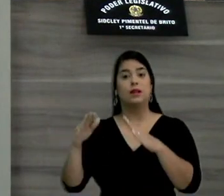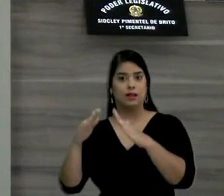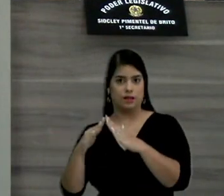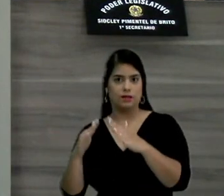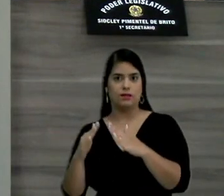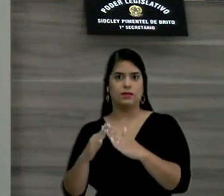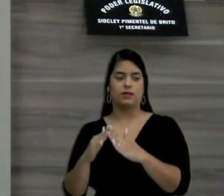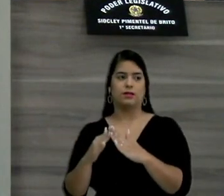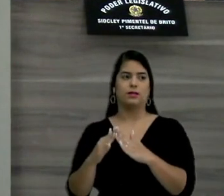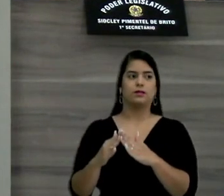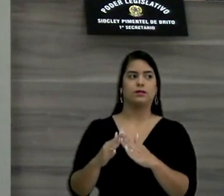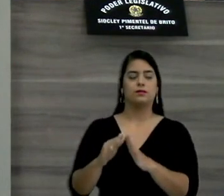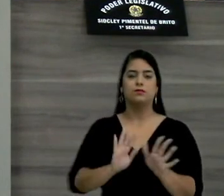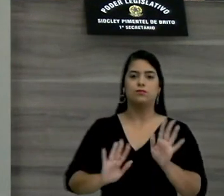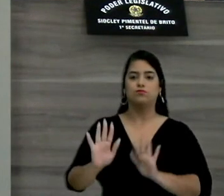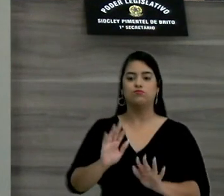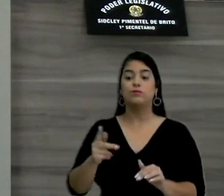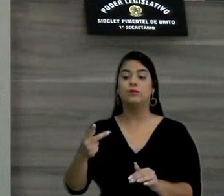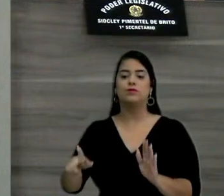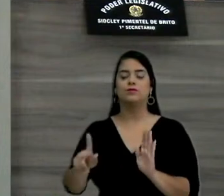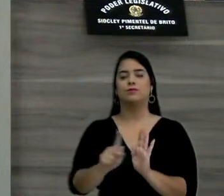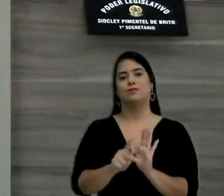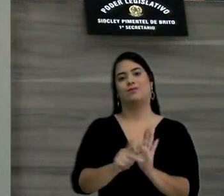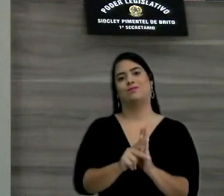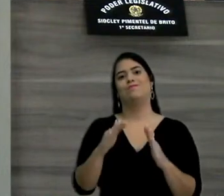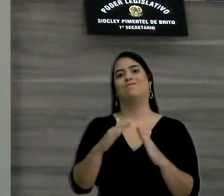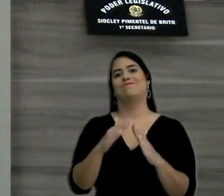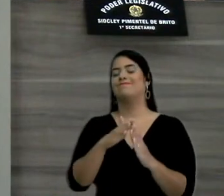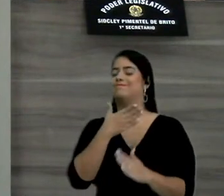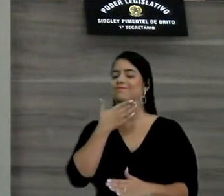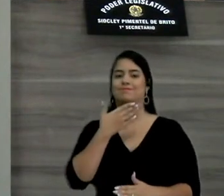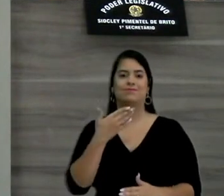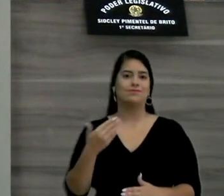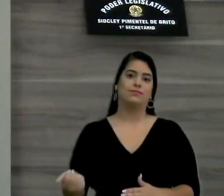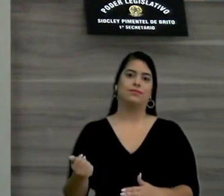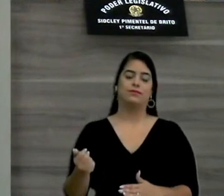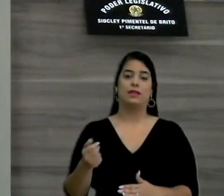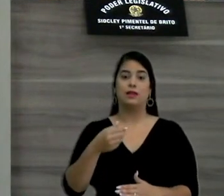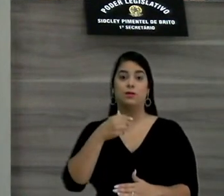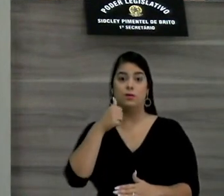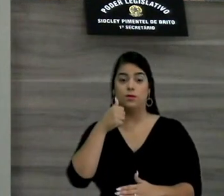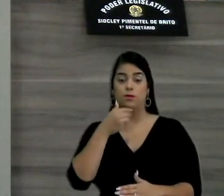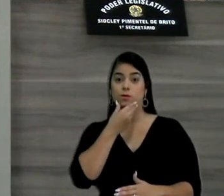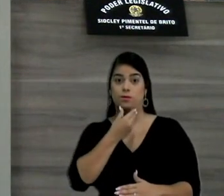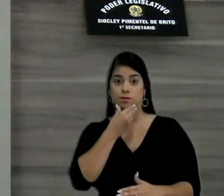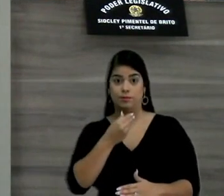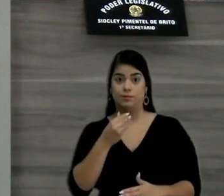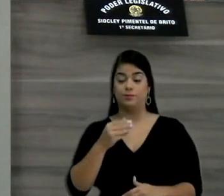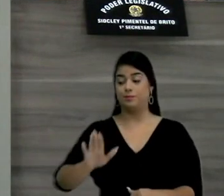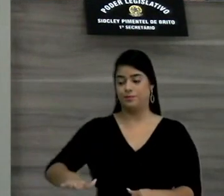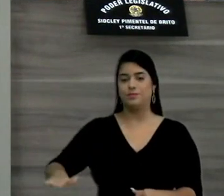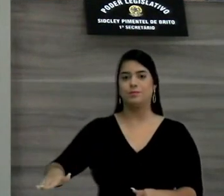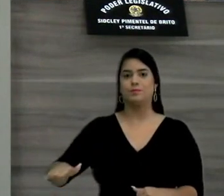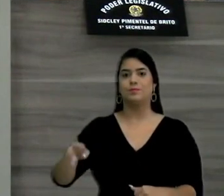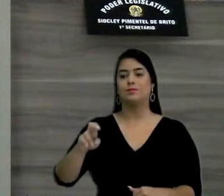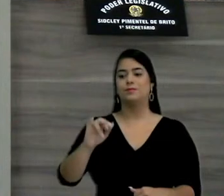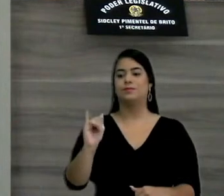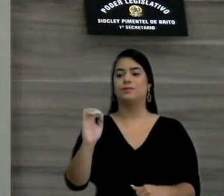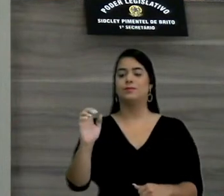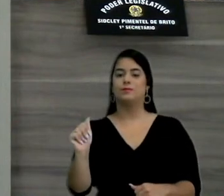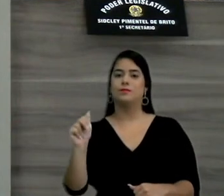assistência médica seja em sua própria casa ran da Silva Azevedo é portador de